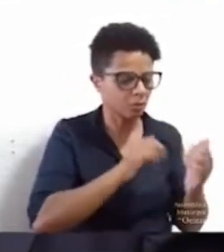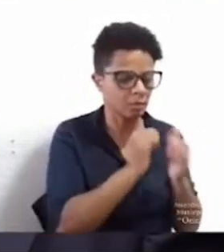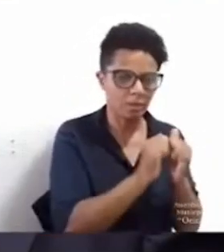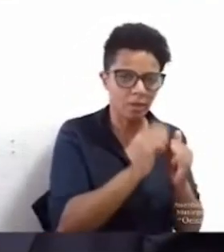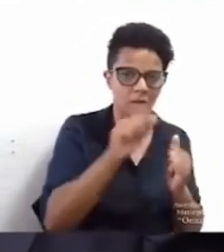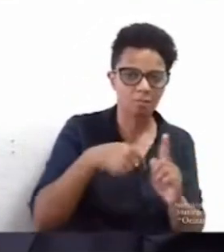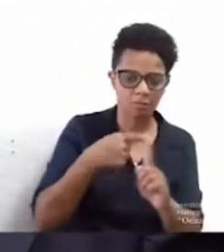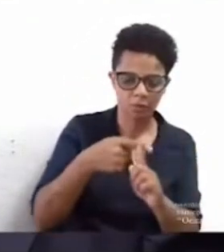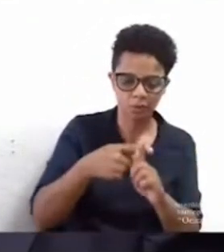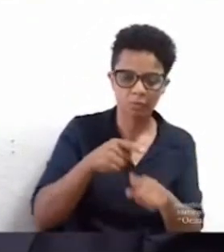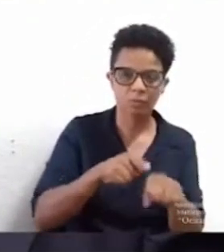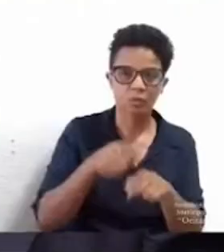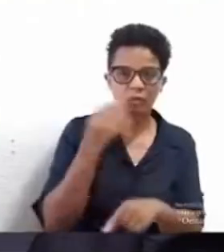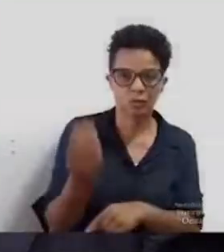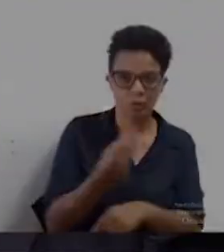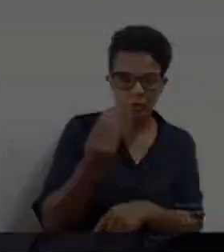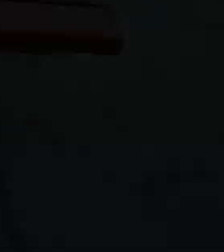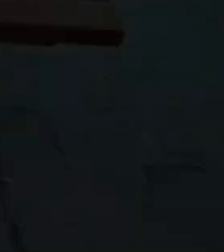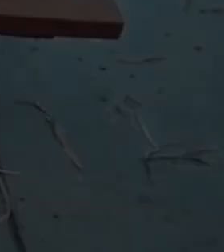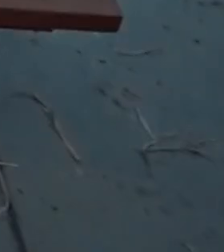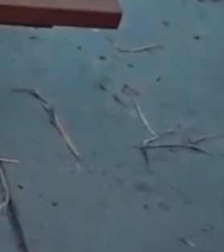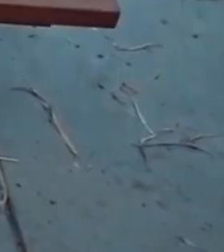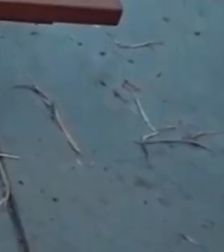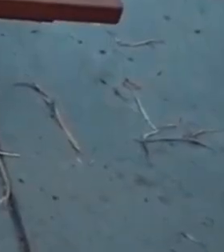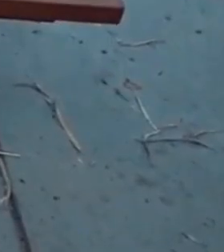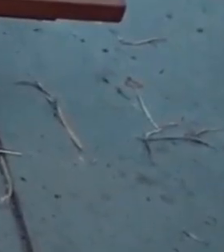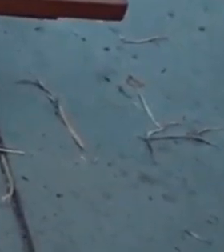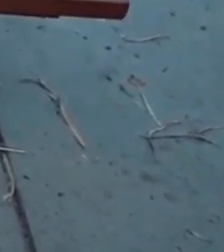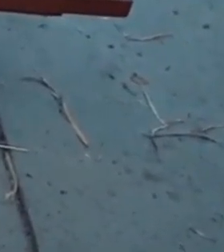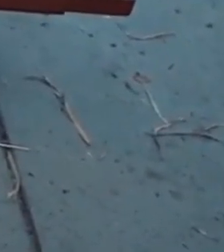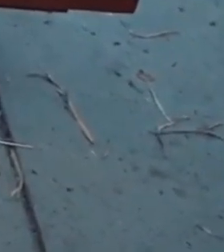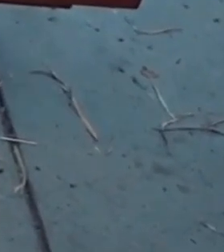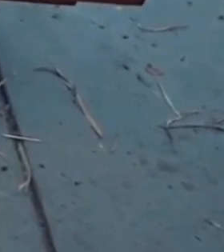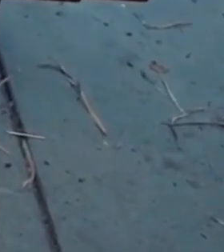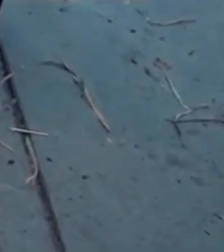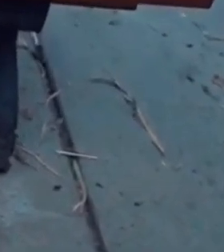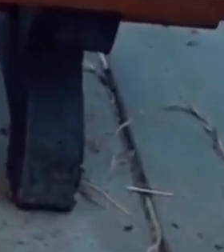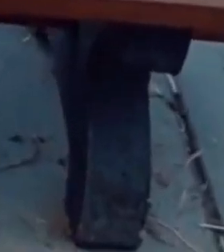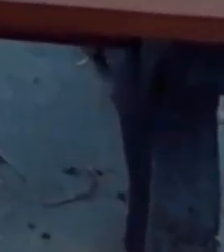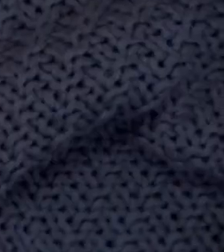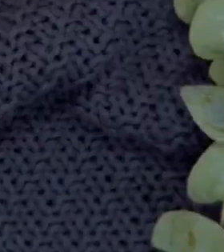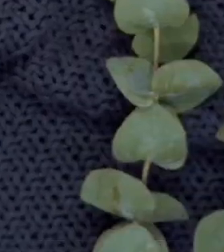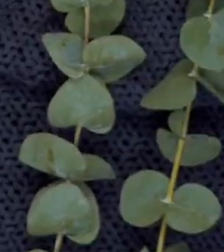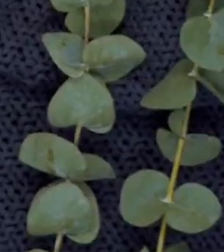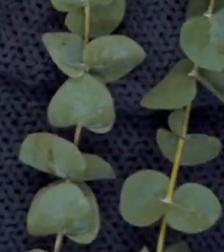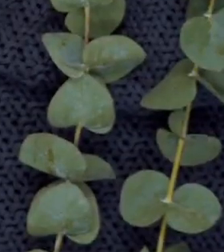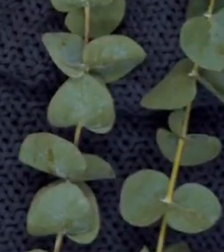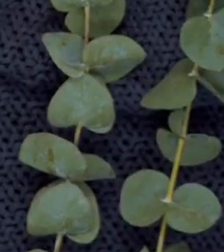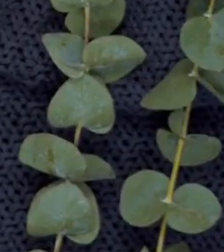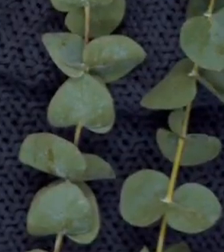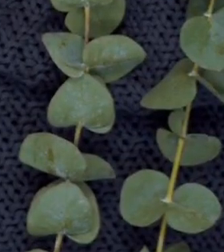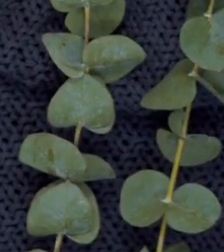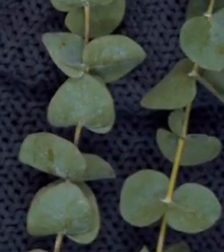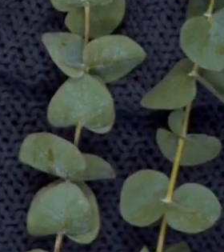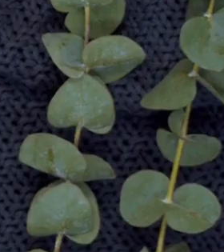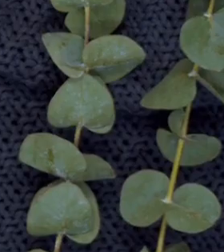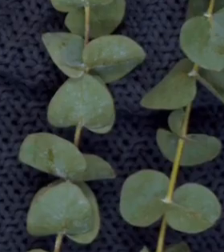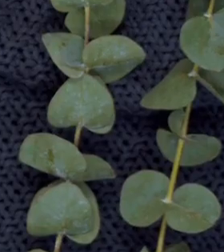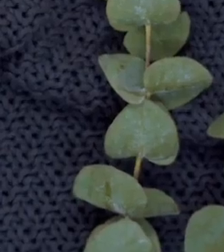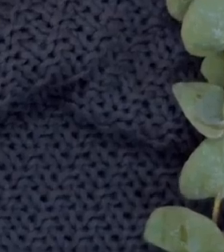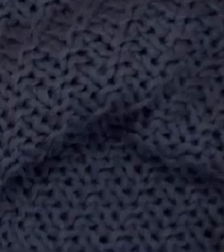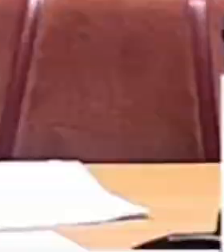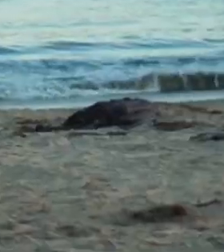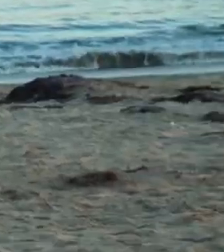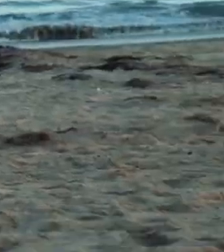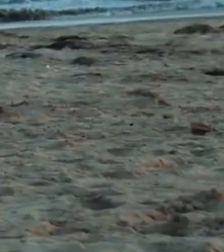políticas de juventude, saúde, cultura e recreio. A adoção de um projeto de venda de jornais e revistas denominado Ação Bikes, Verão, chega ao Eiras